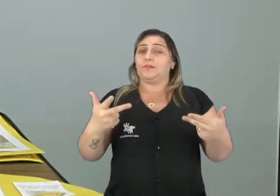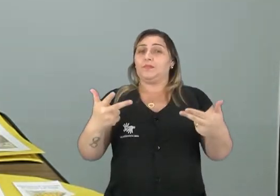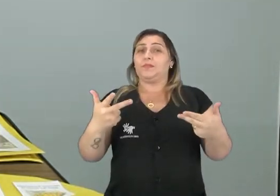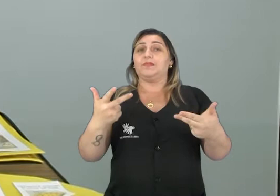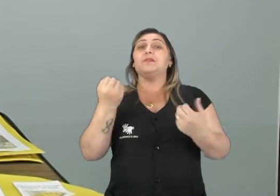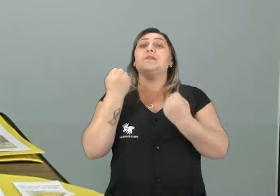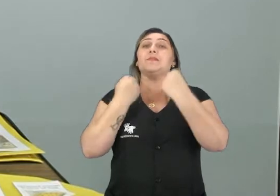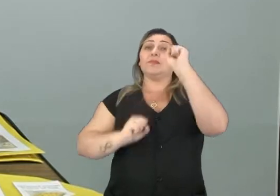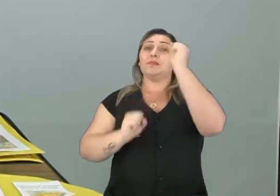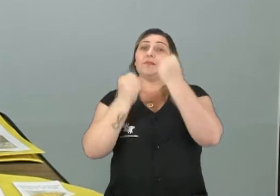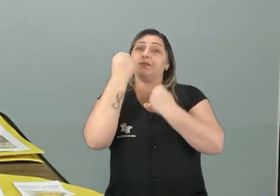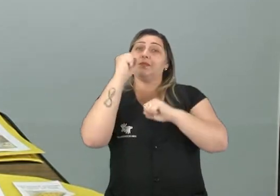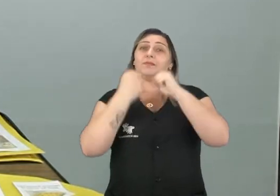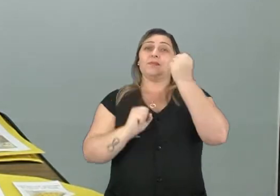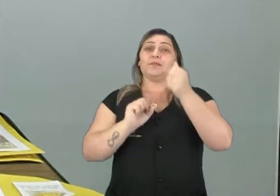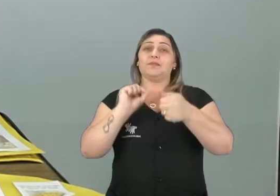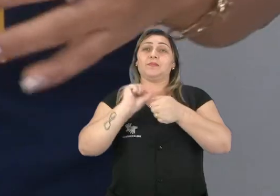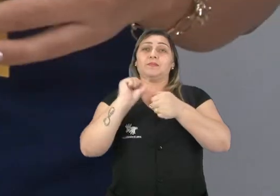São